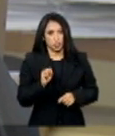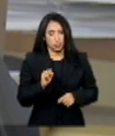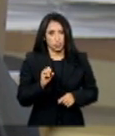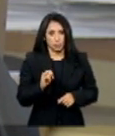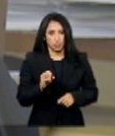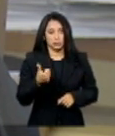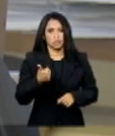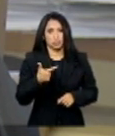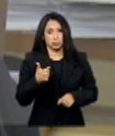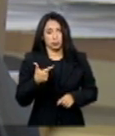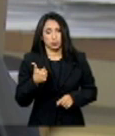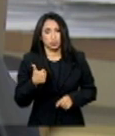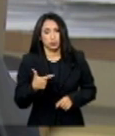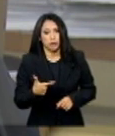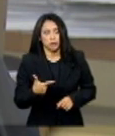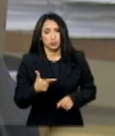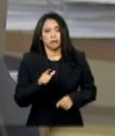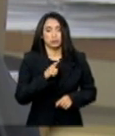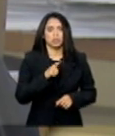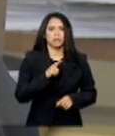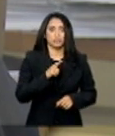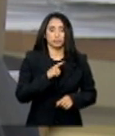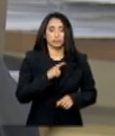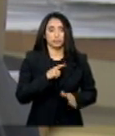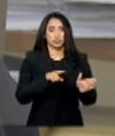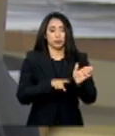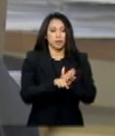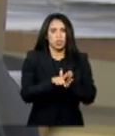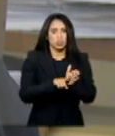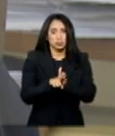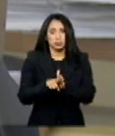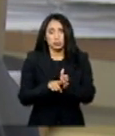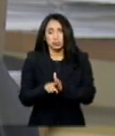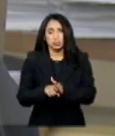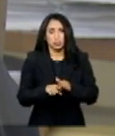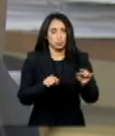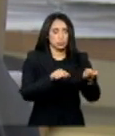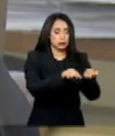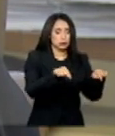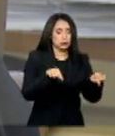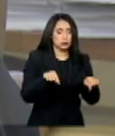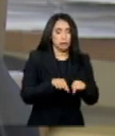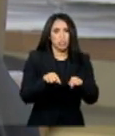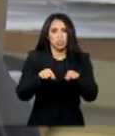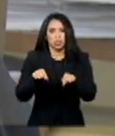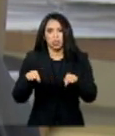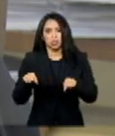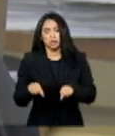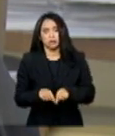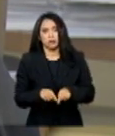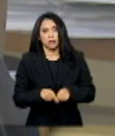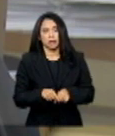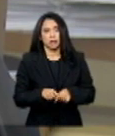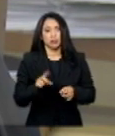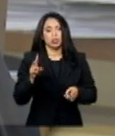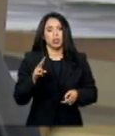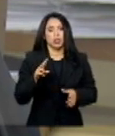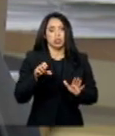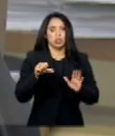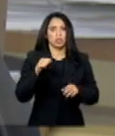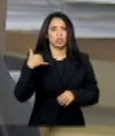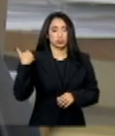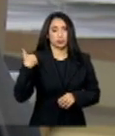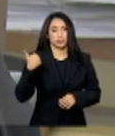cnj produziu relatórios examinando a situação de cada unidade federativa quanto à internação de menores infratores